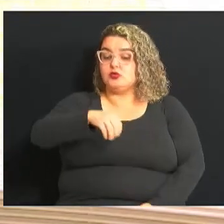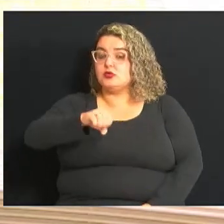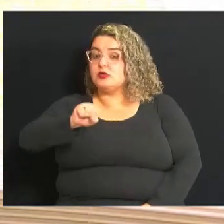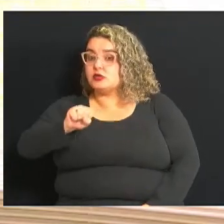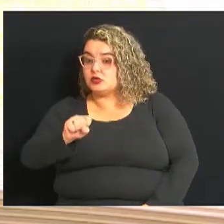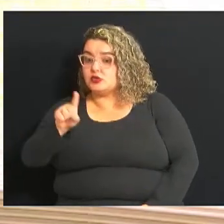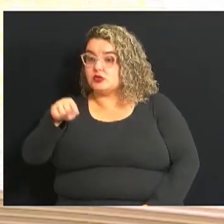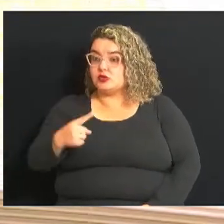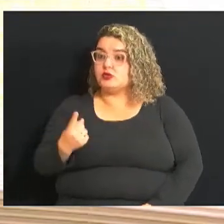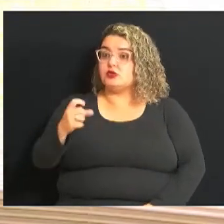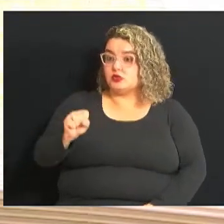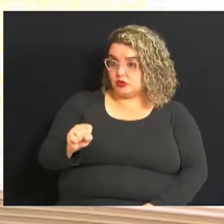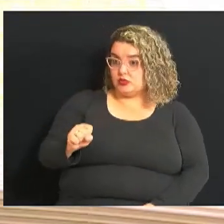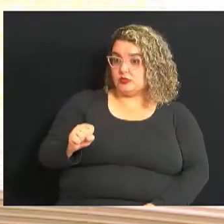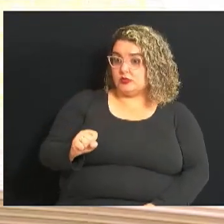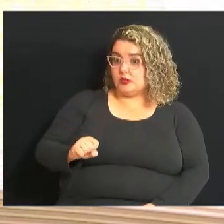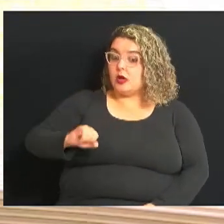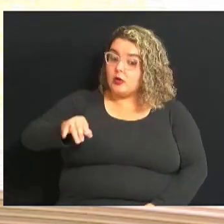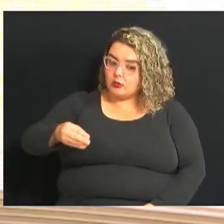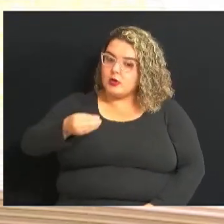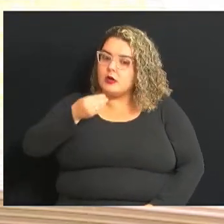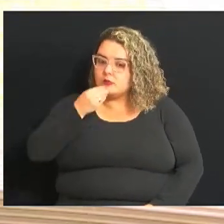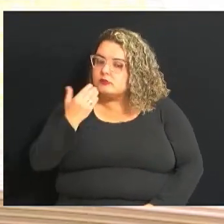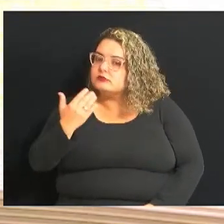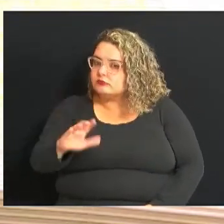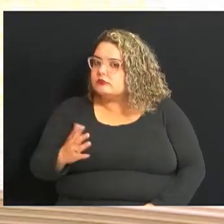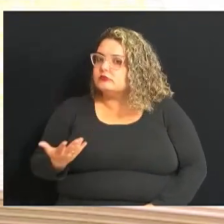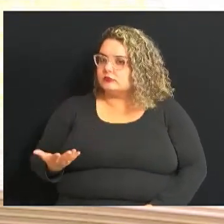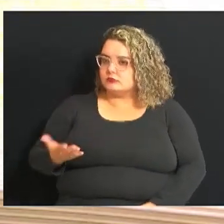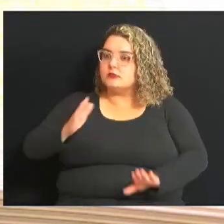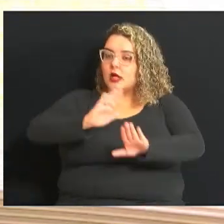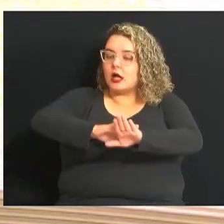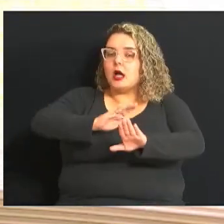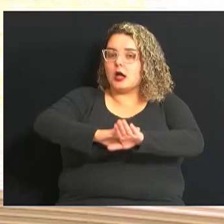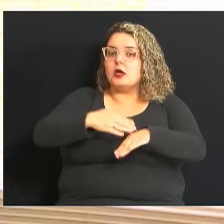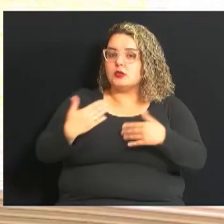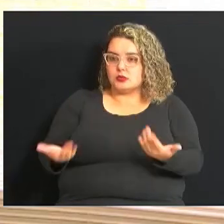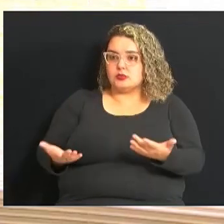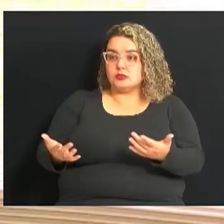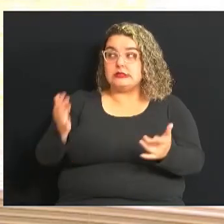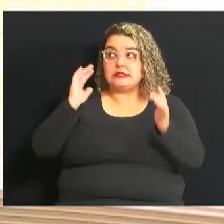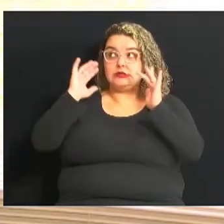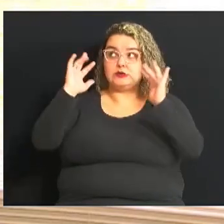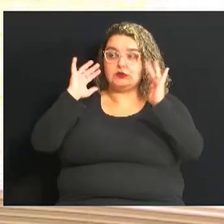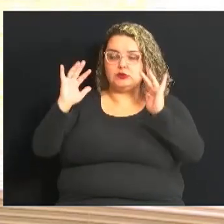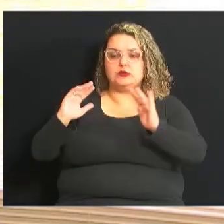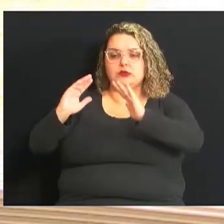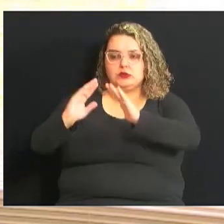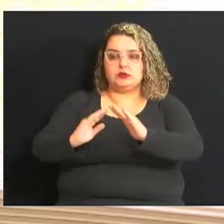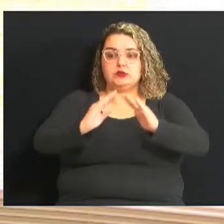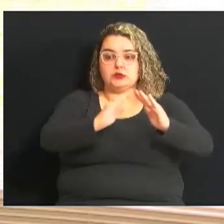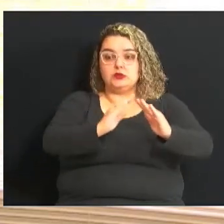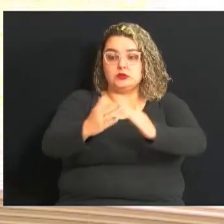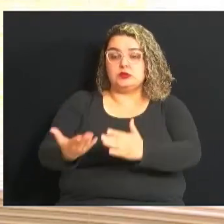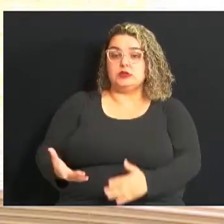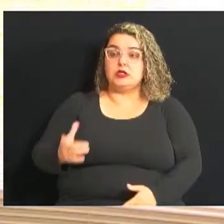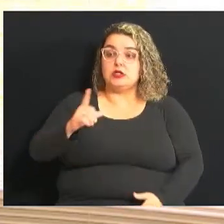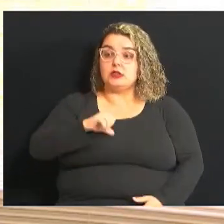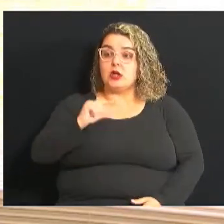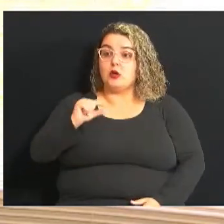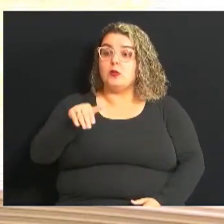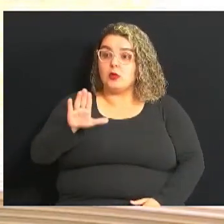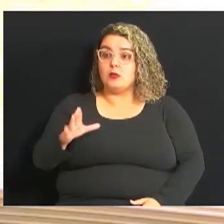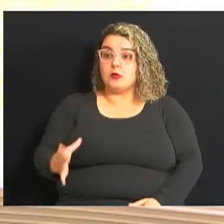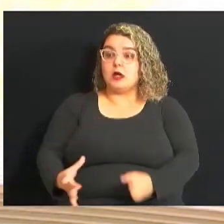2018, nós vimos ali uma chance de colocarmos em ação esse sonho dos moradores, que era da gente ter um pouco mais aqui de segurança